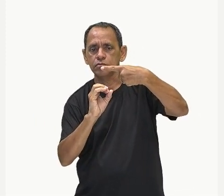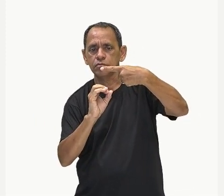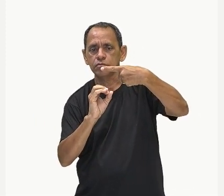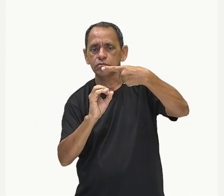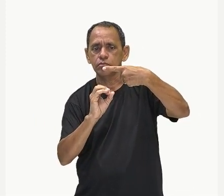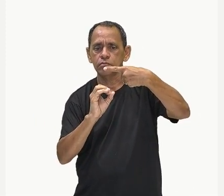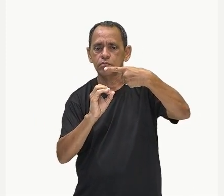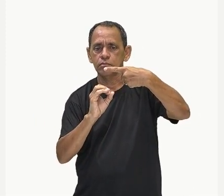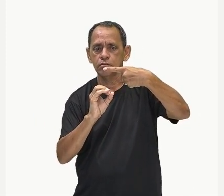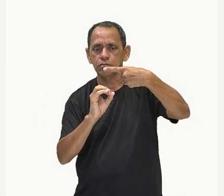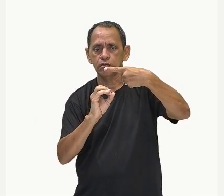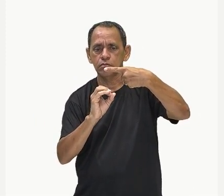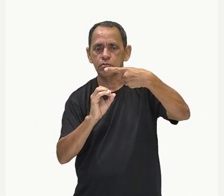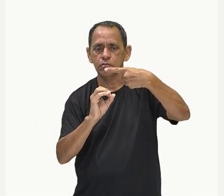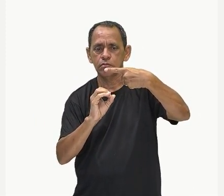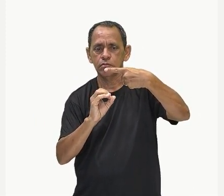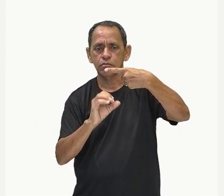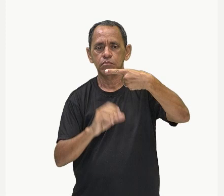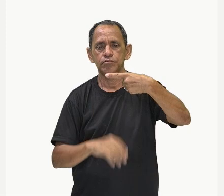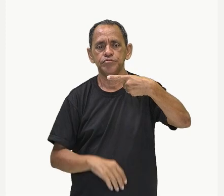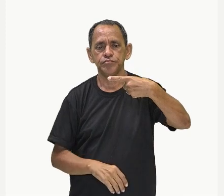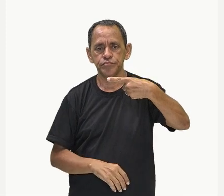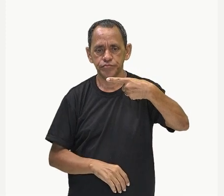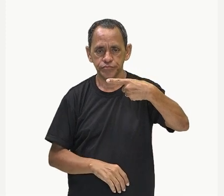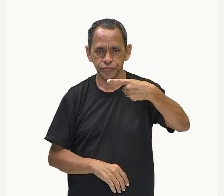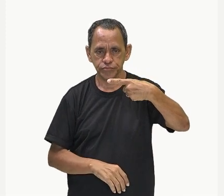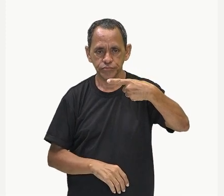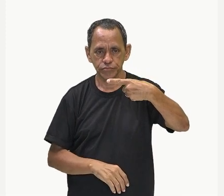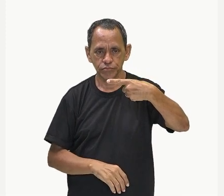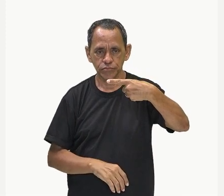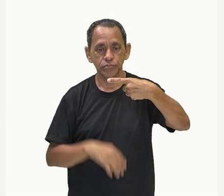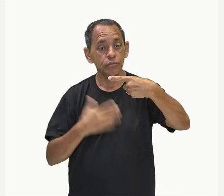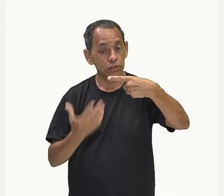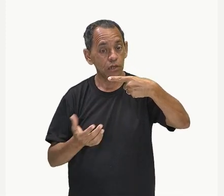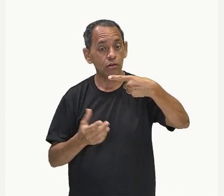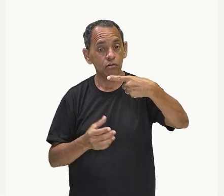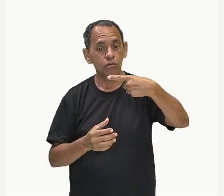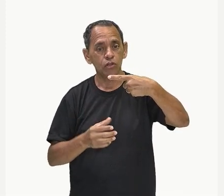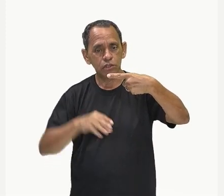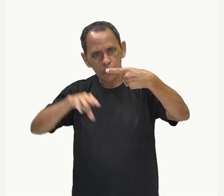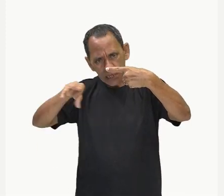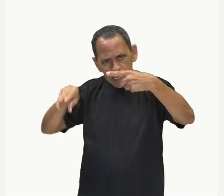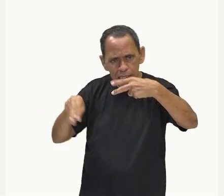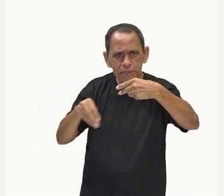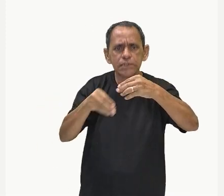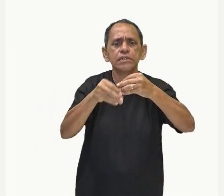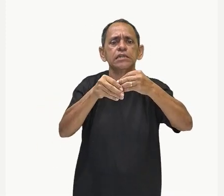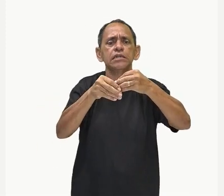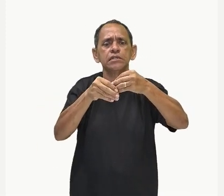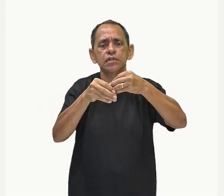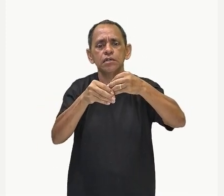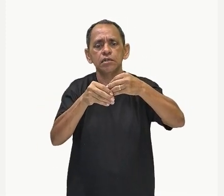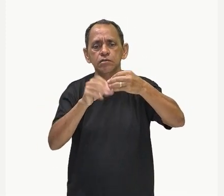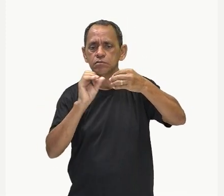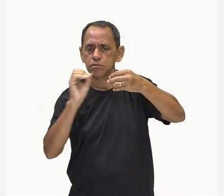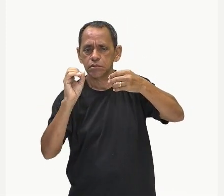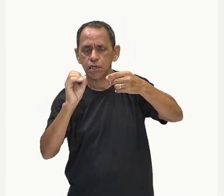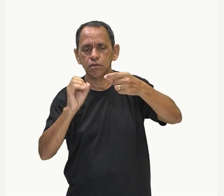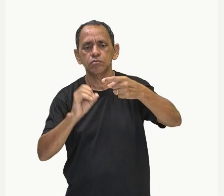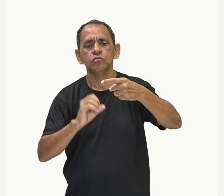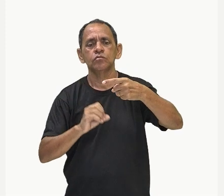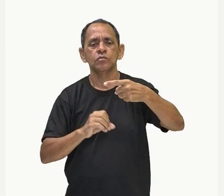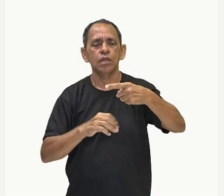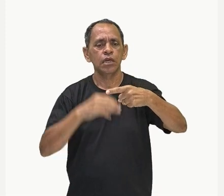eu só tenho um número depois da vírgula, então é um 0 no meu denominador,